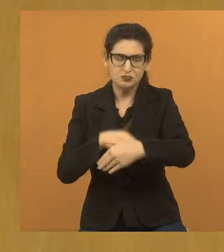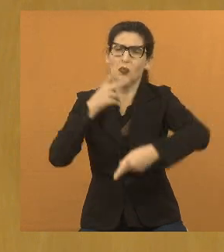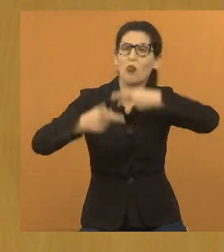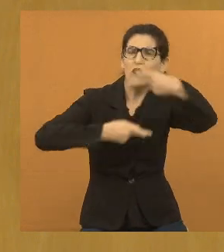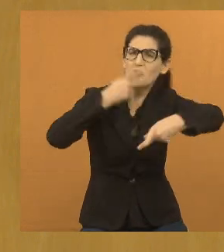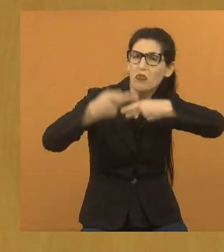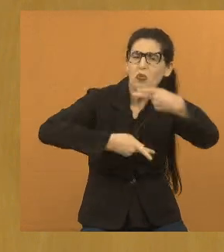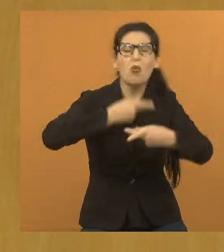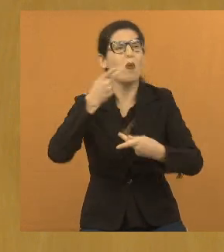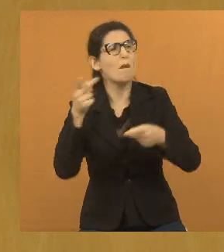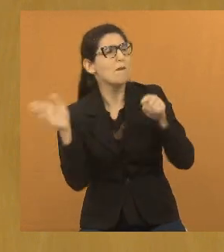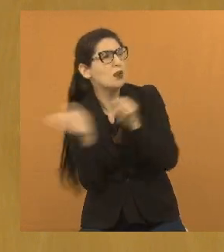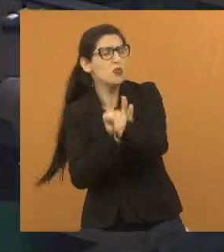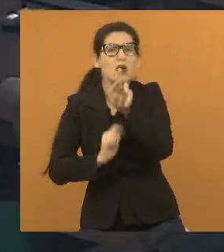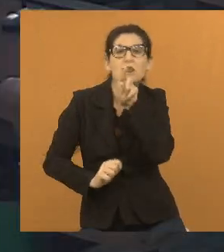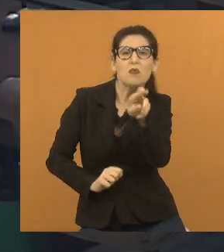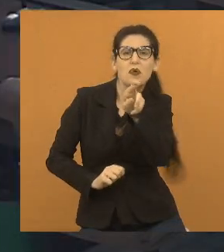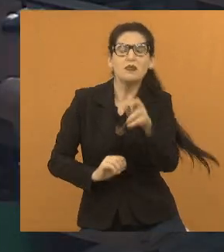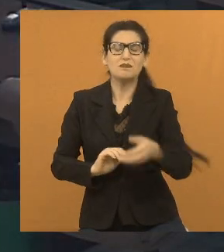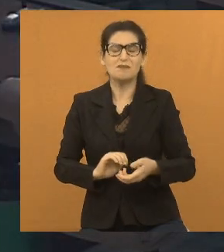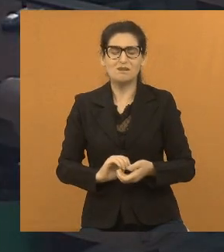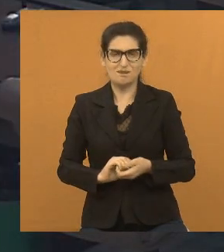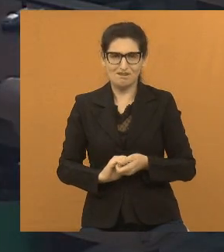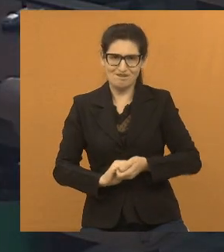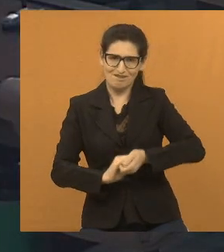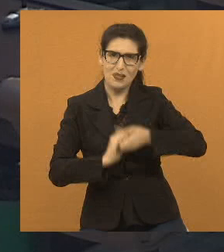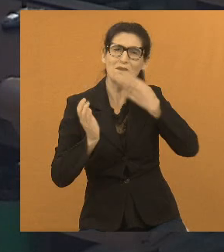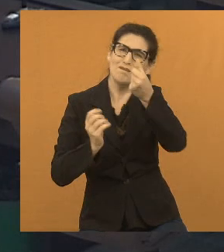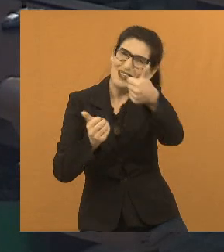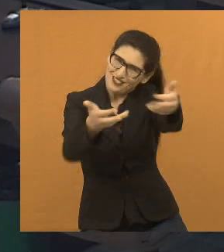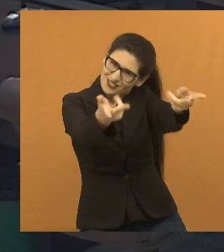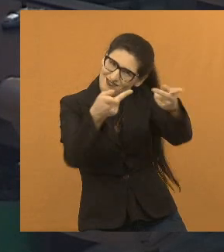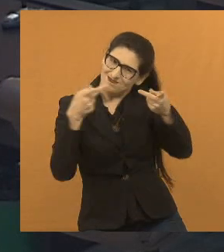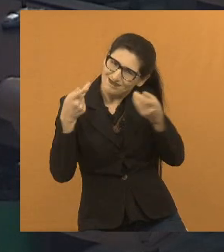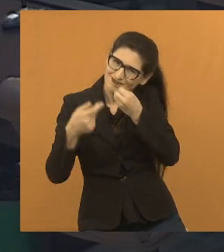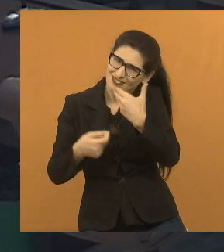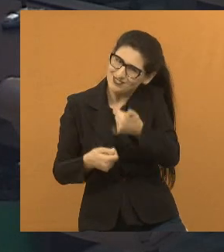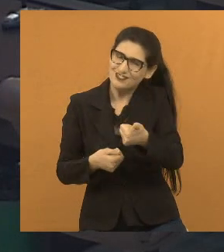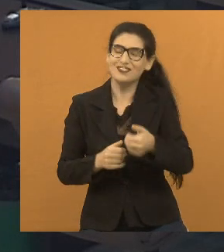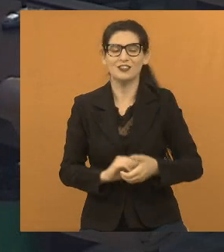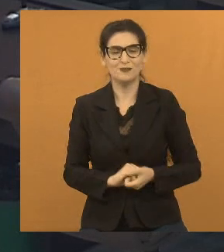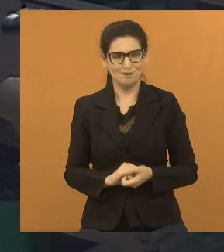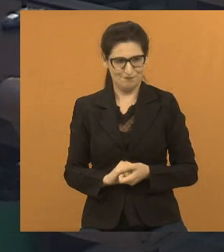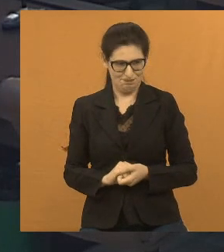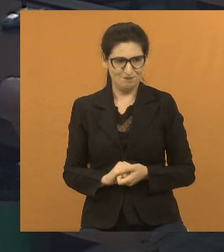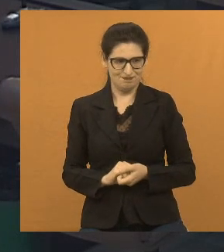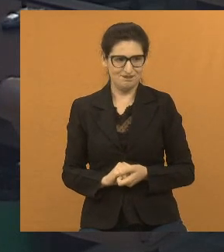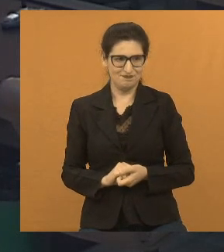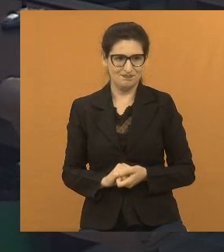e debates. Sejam bem-vindos.